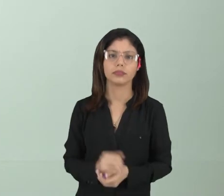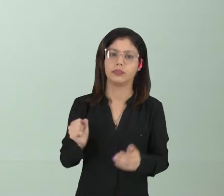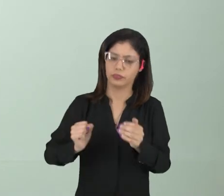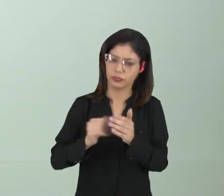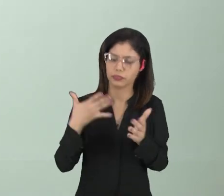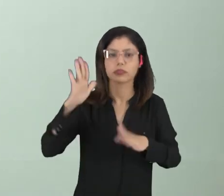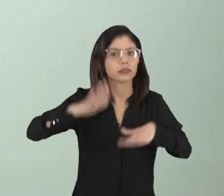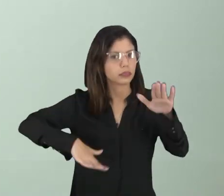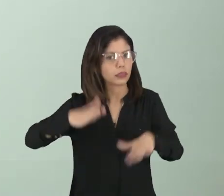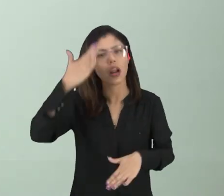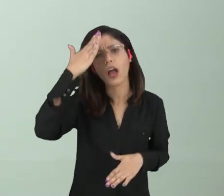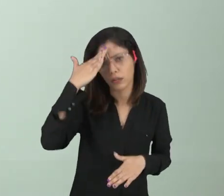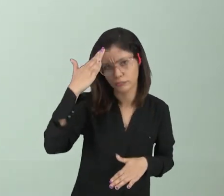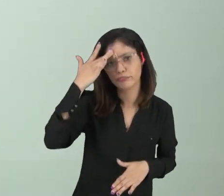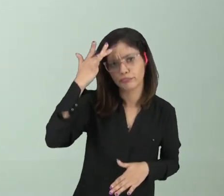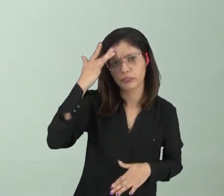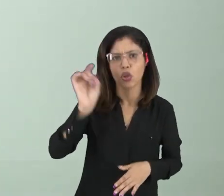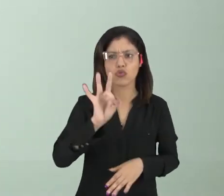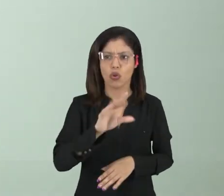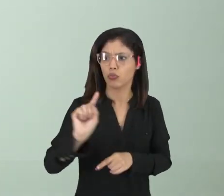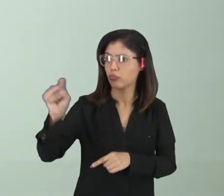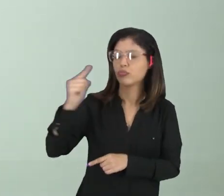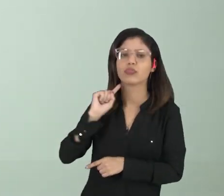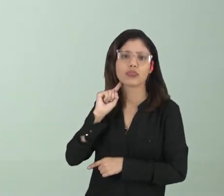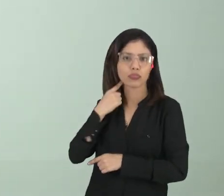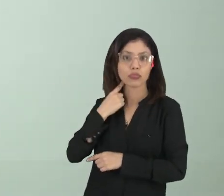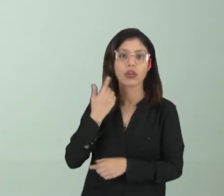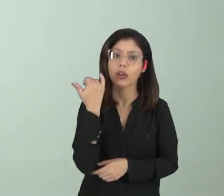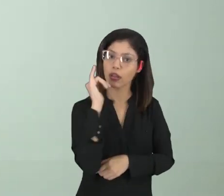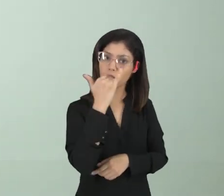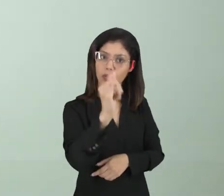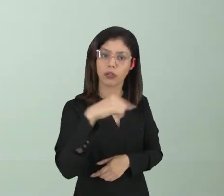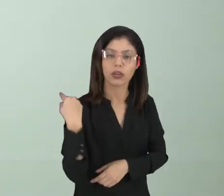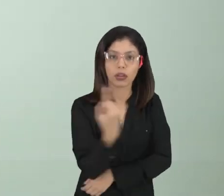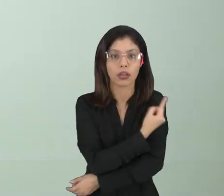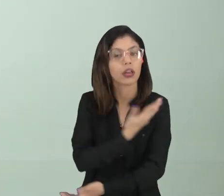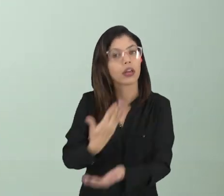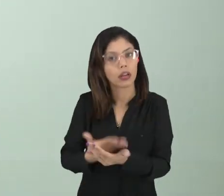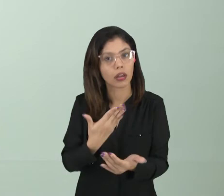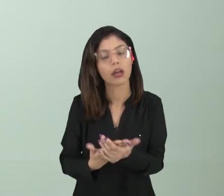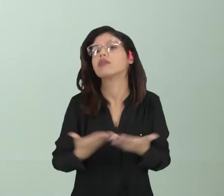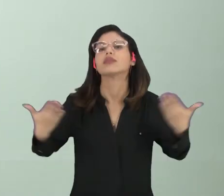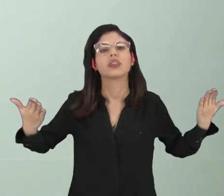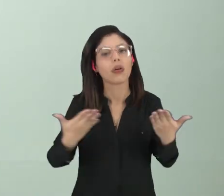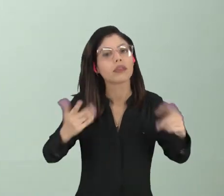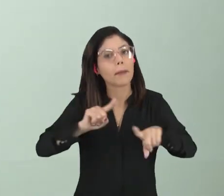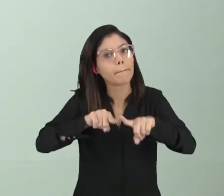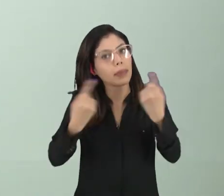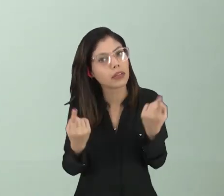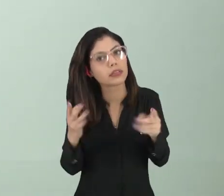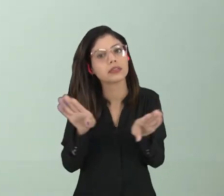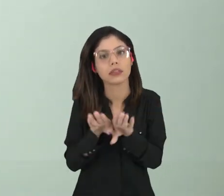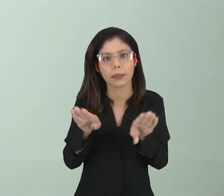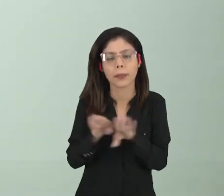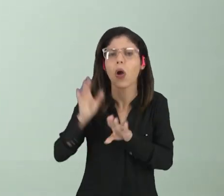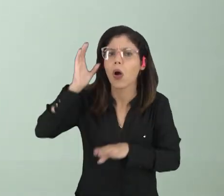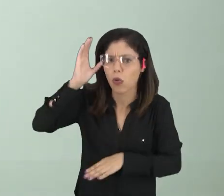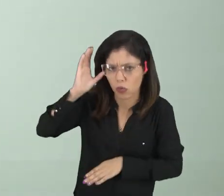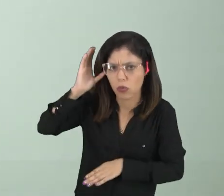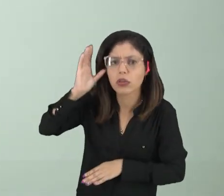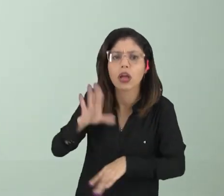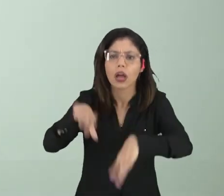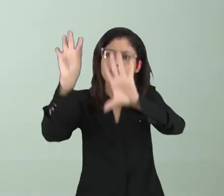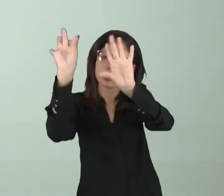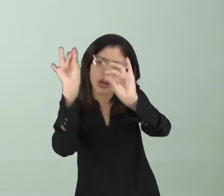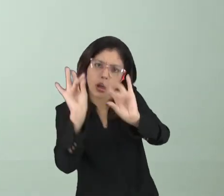vezes a gente acha que a conscientização, não só do lixo eletrônico, que é o que a gente está abordando na aula de hoje, precisa partir de uma consciência